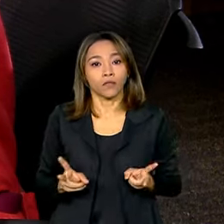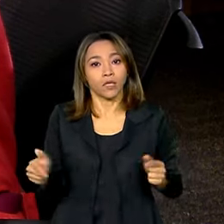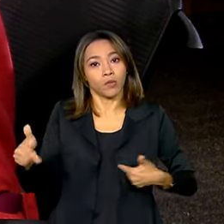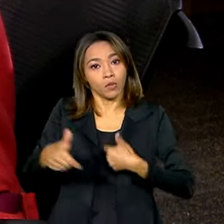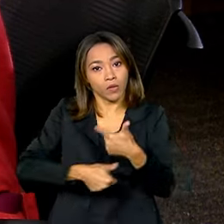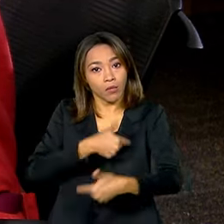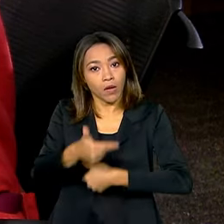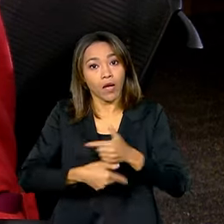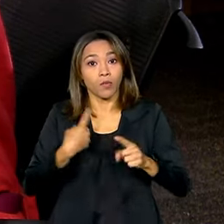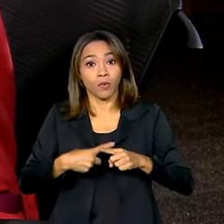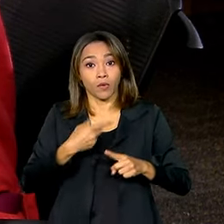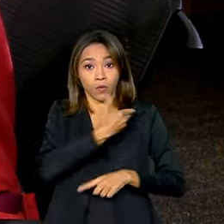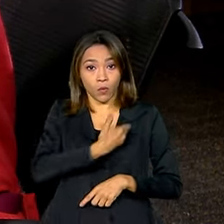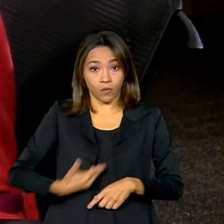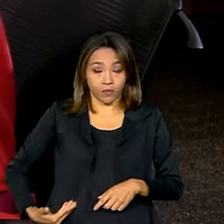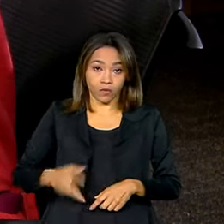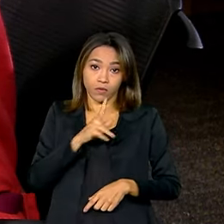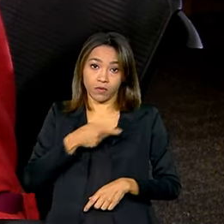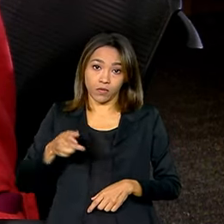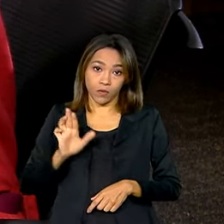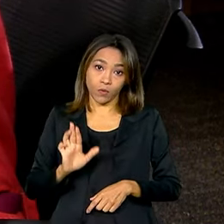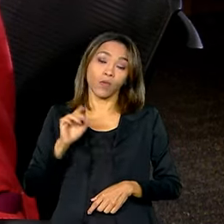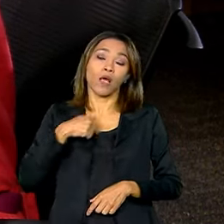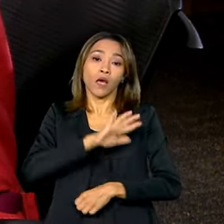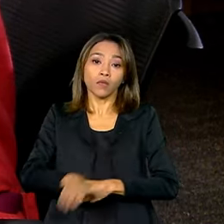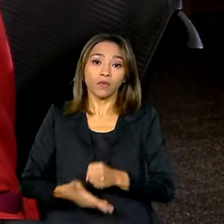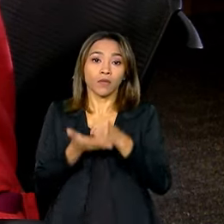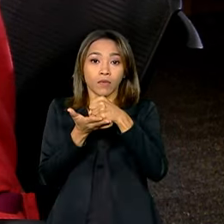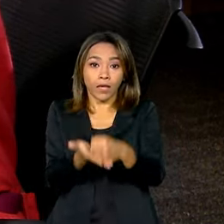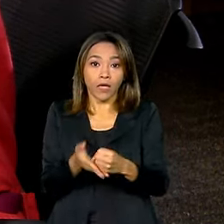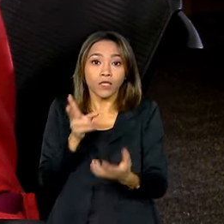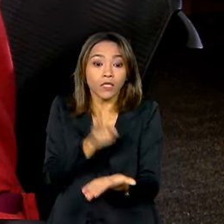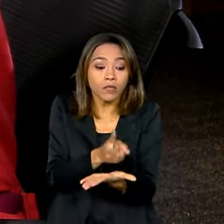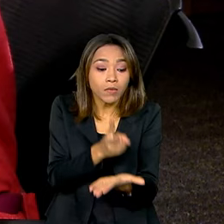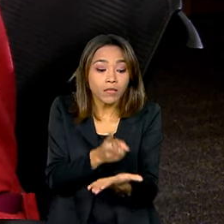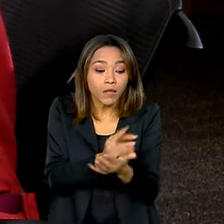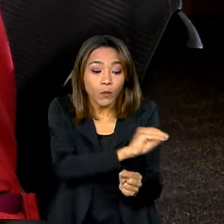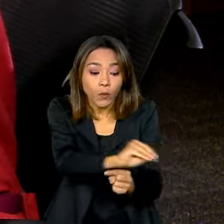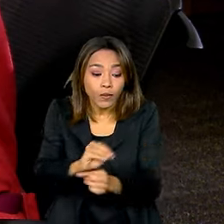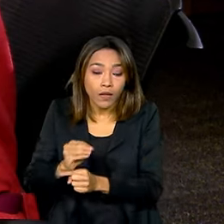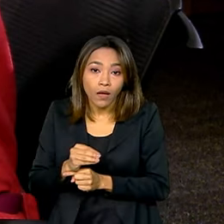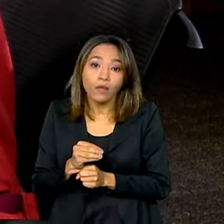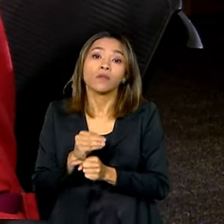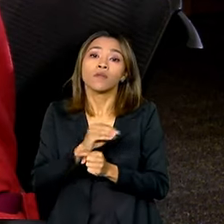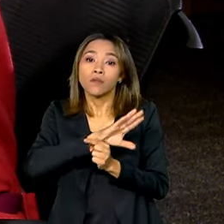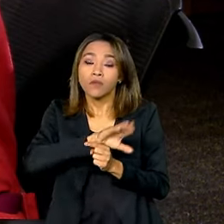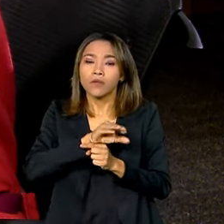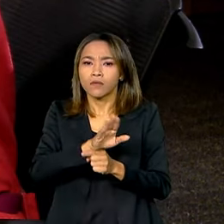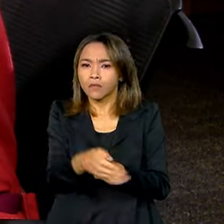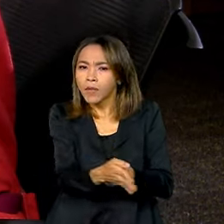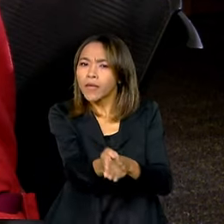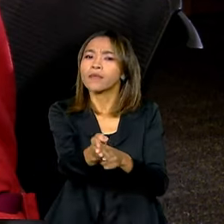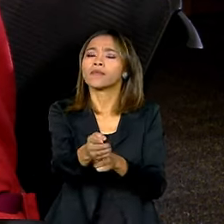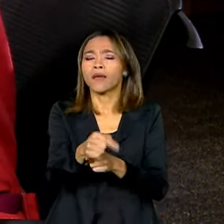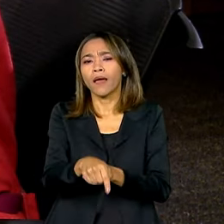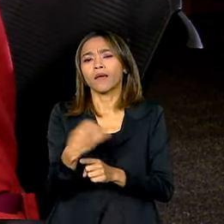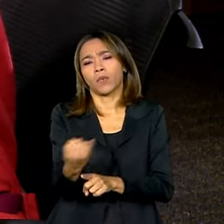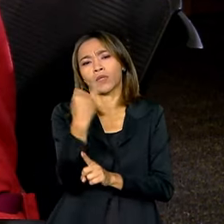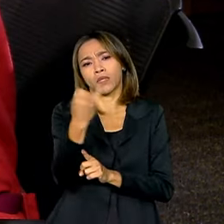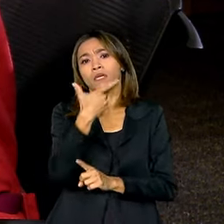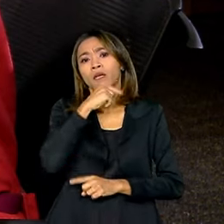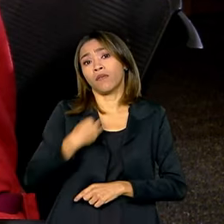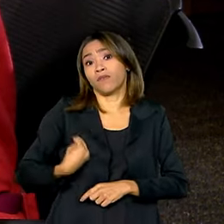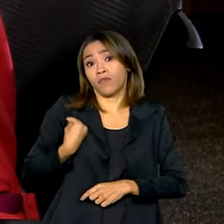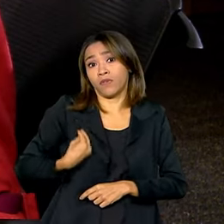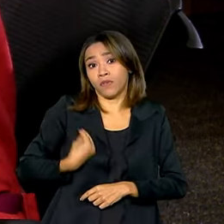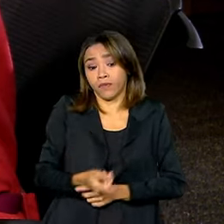da sustentabilidade, da preservação das espécies, ela é fundamental. O pescador legal, o pescador que vive da pesca, ele